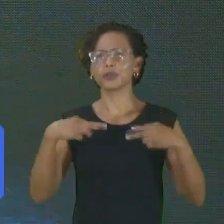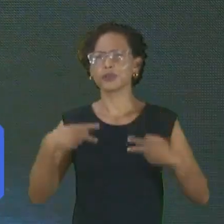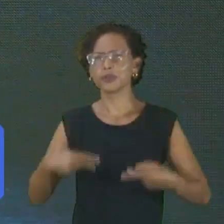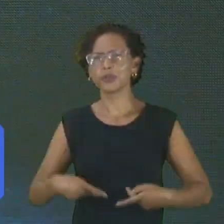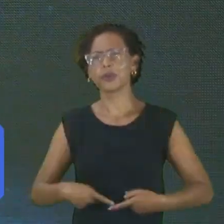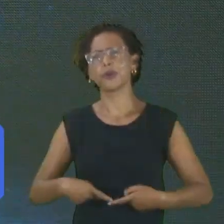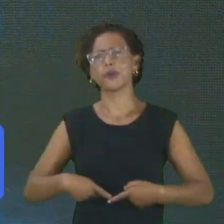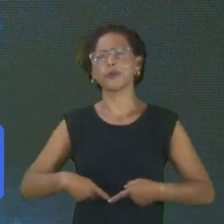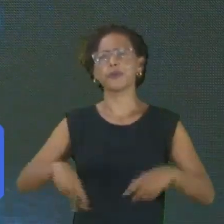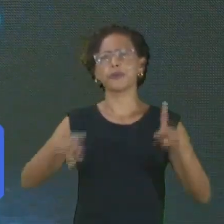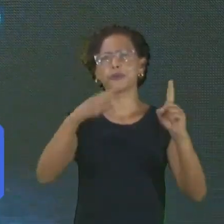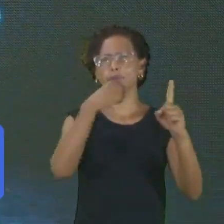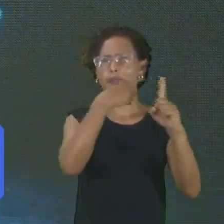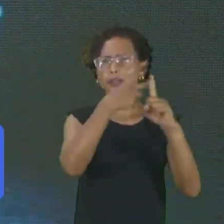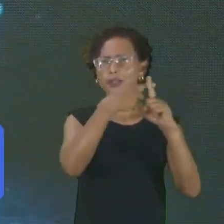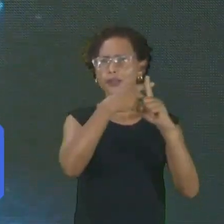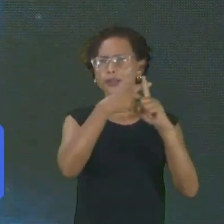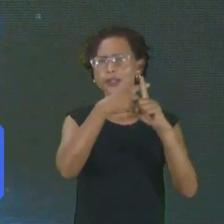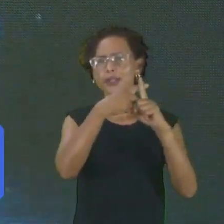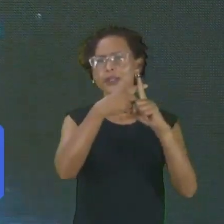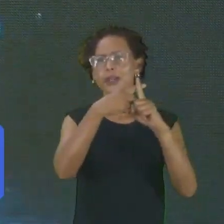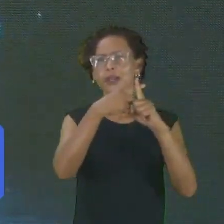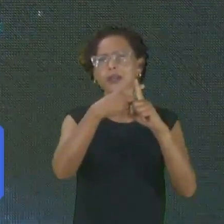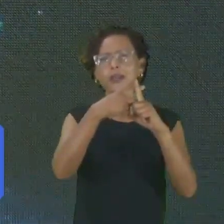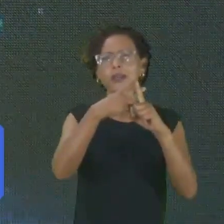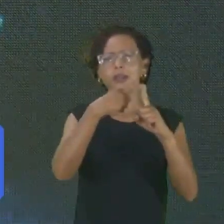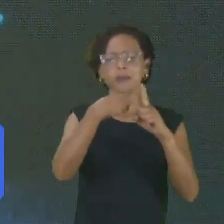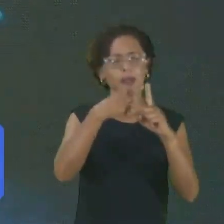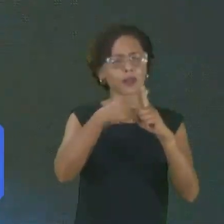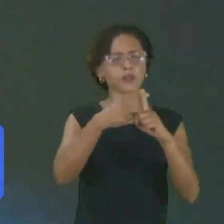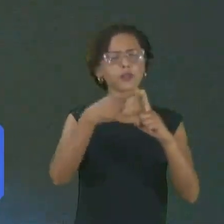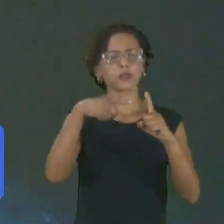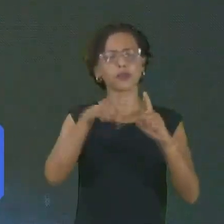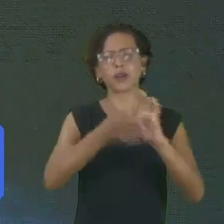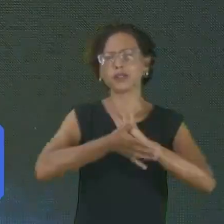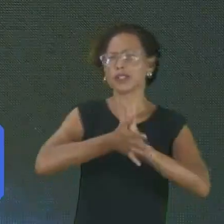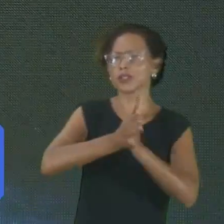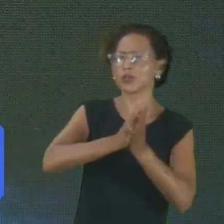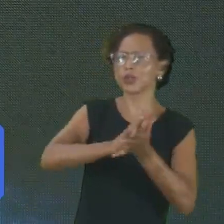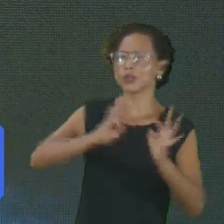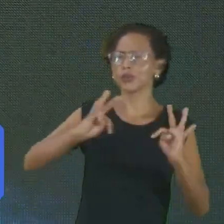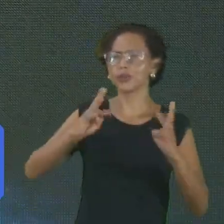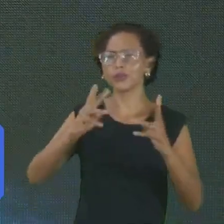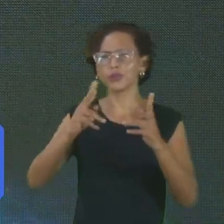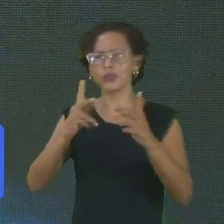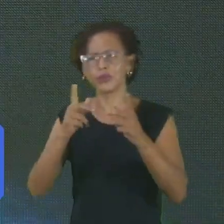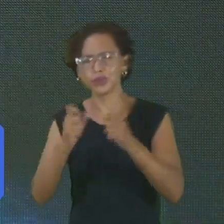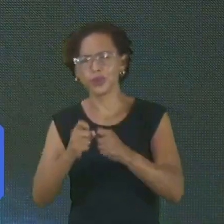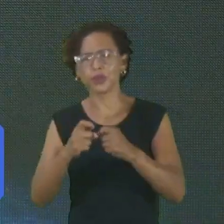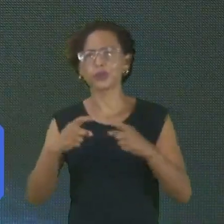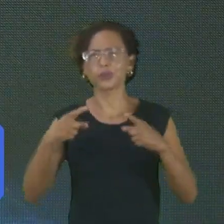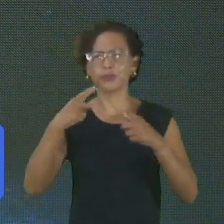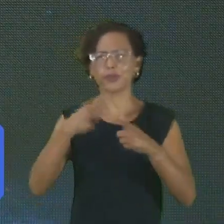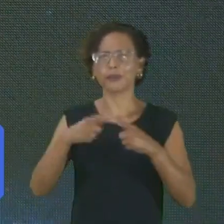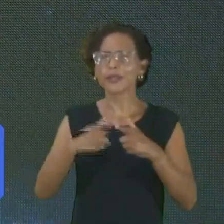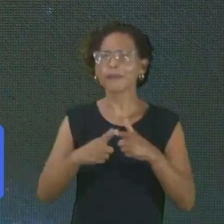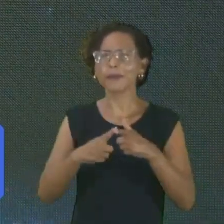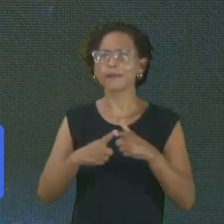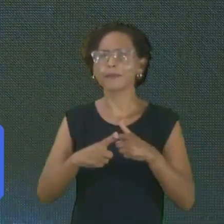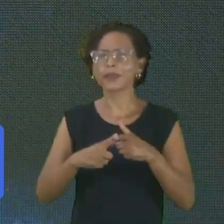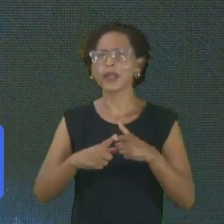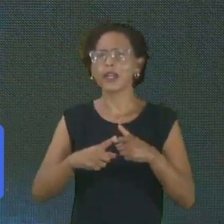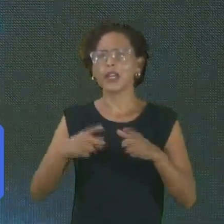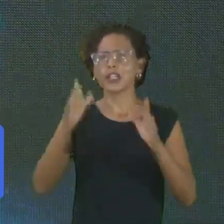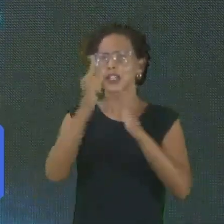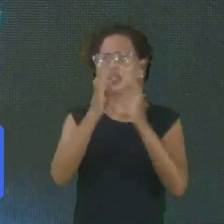ele destruiu a inimizade. Ele veio e anunciou paz a vocês que estavam longe e a paz aos